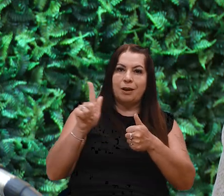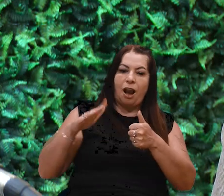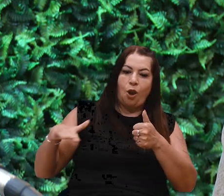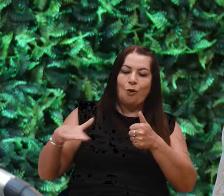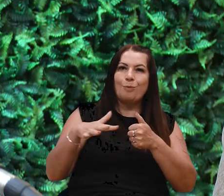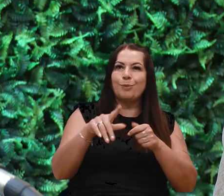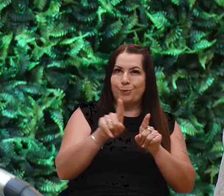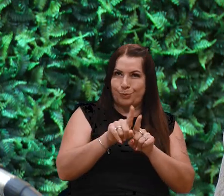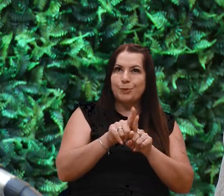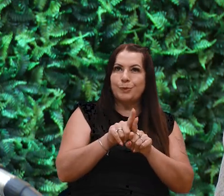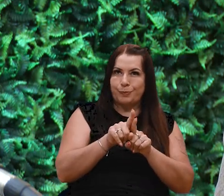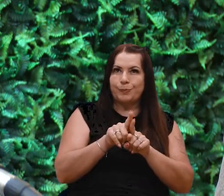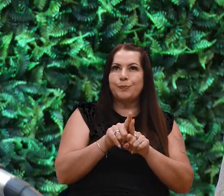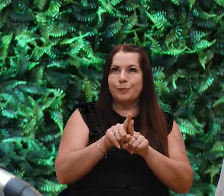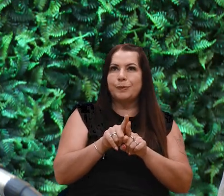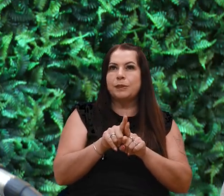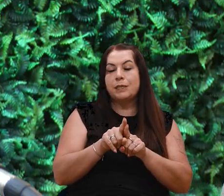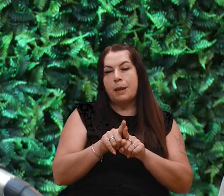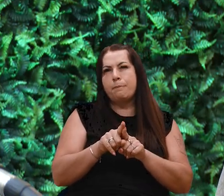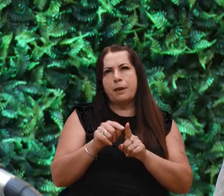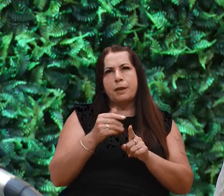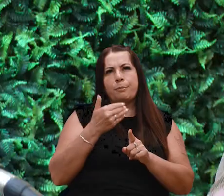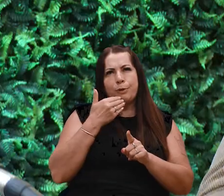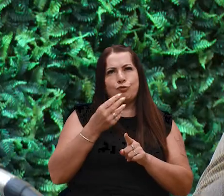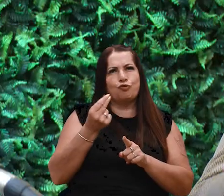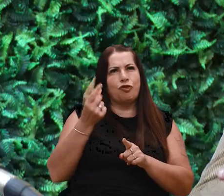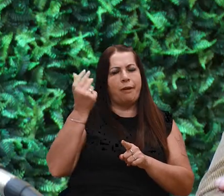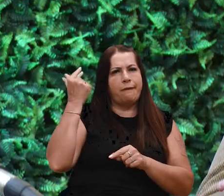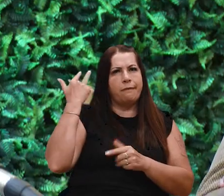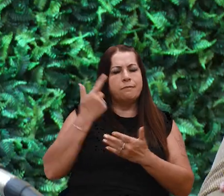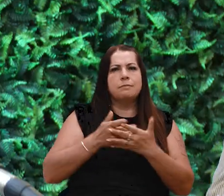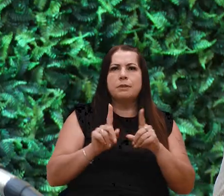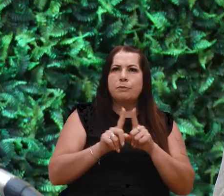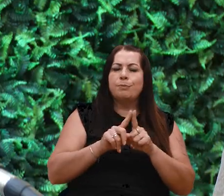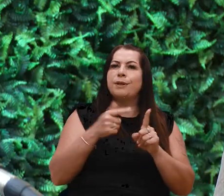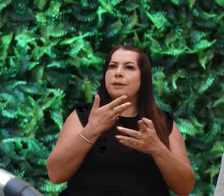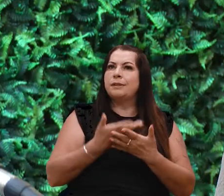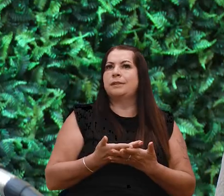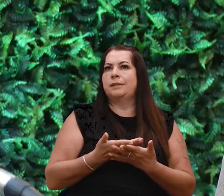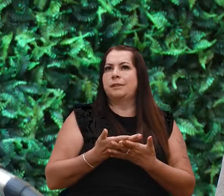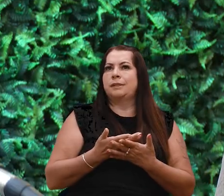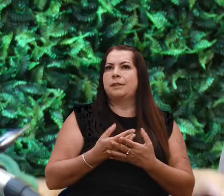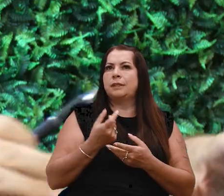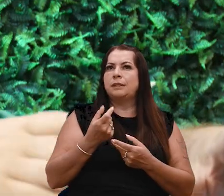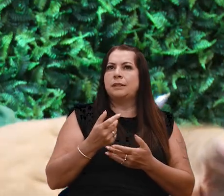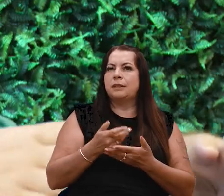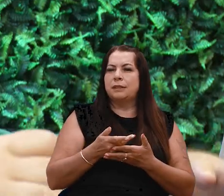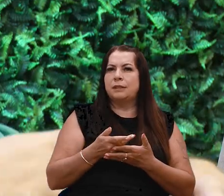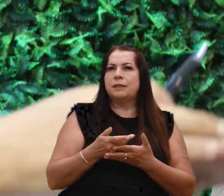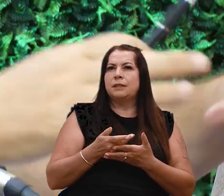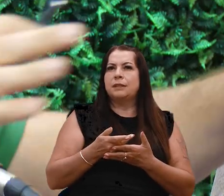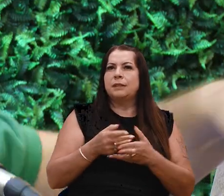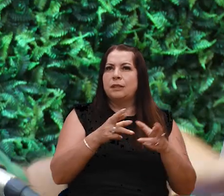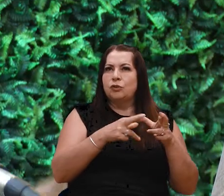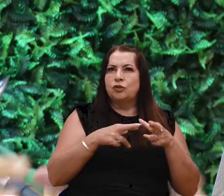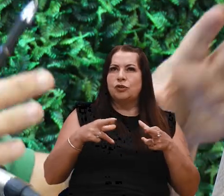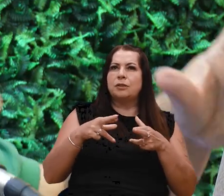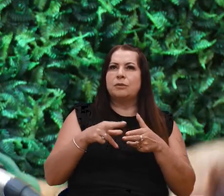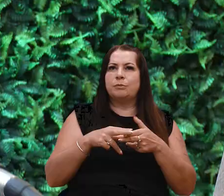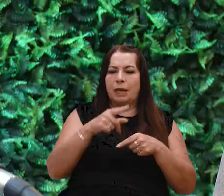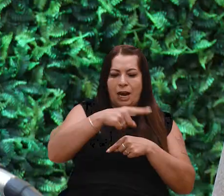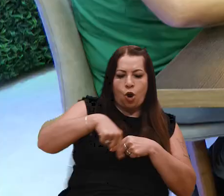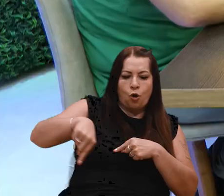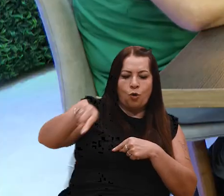é um pleito já antigo. Depois passamos por algumas... Aquela região da rotatória São